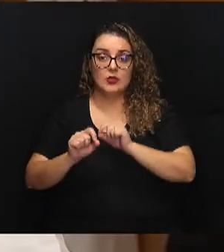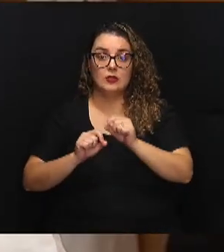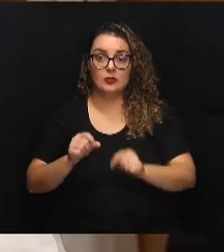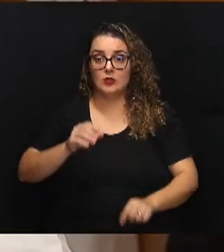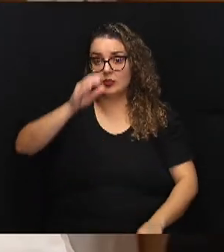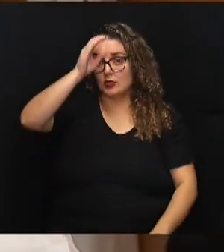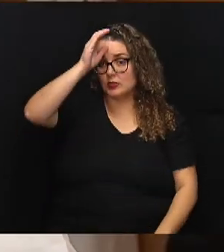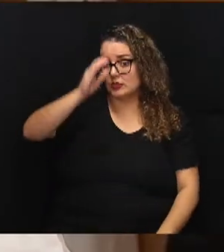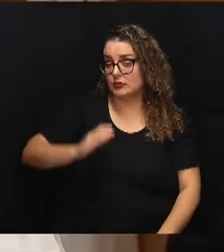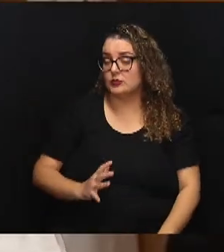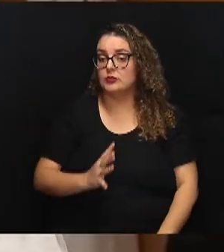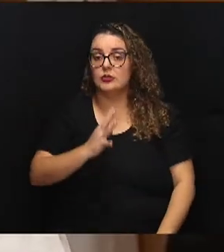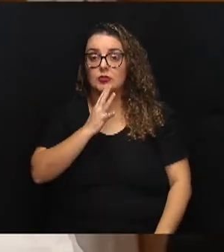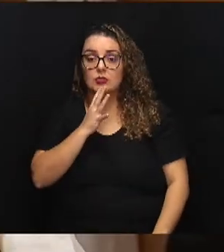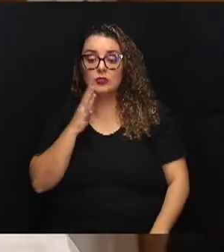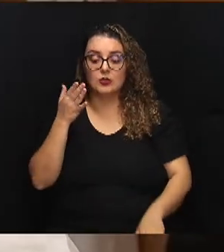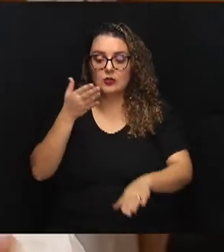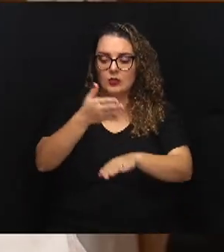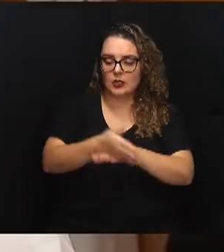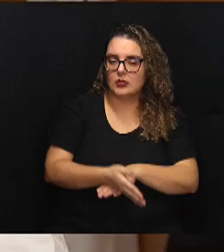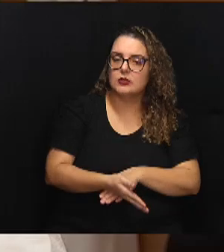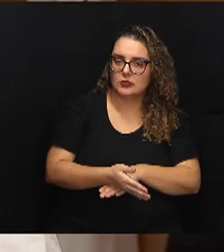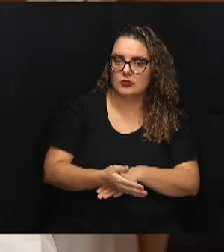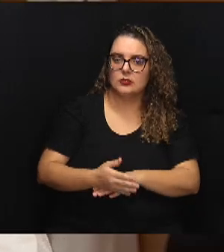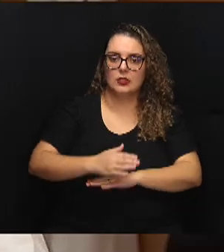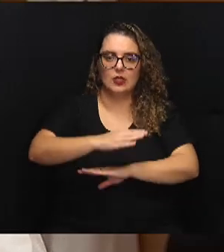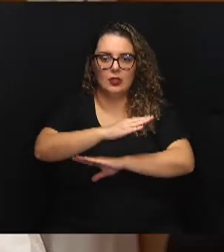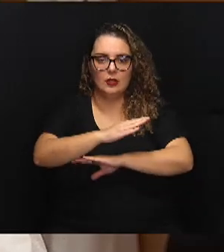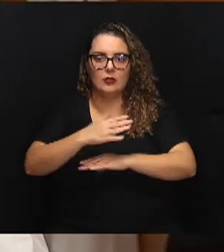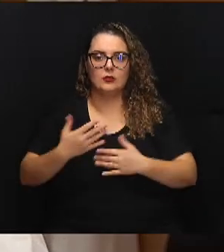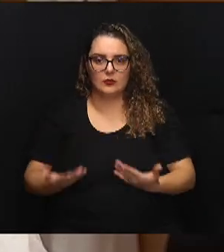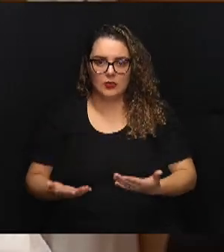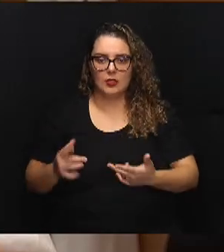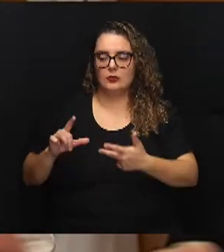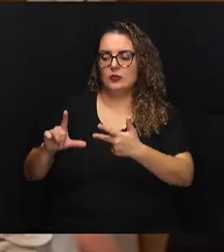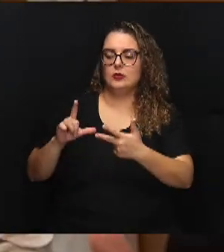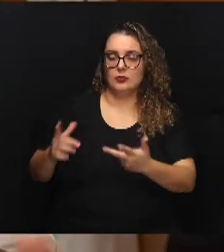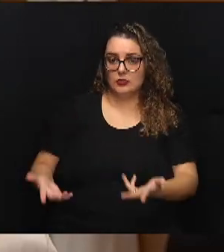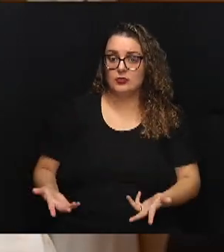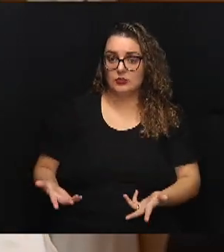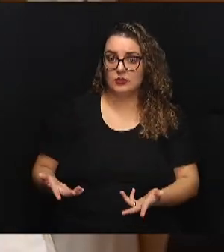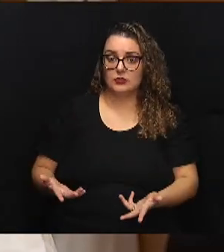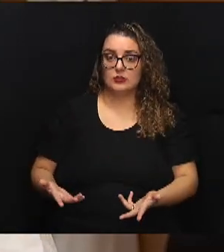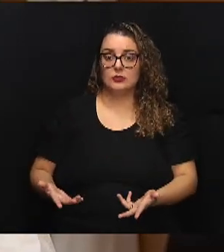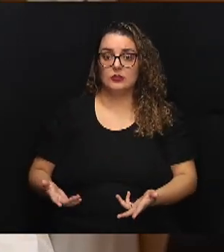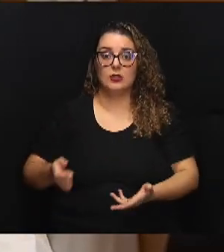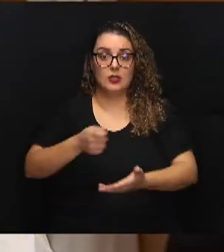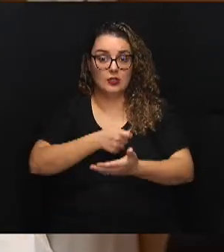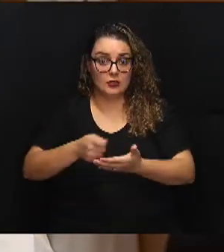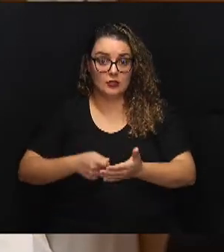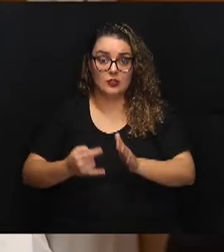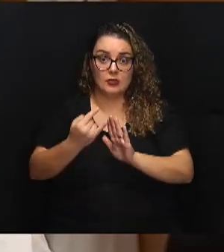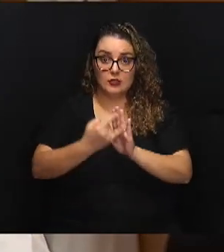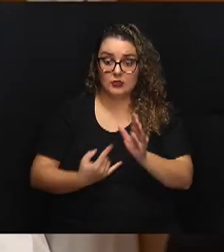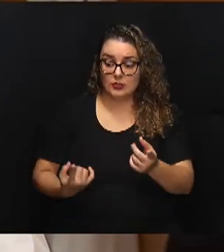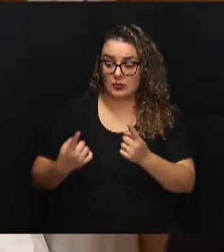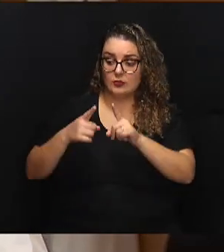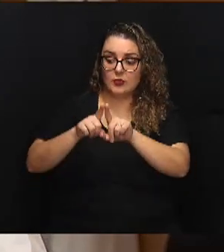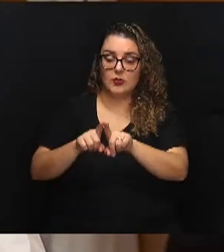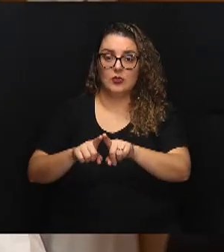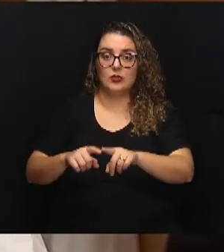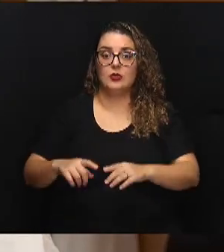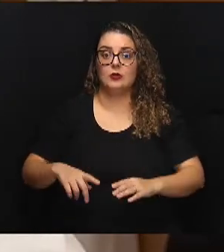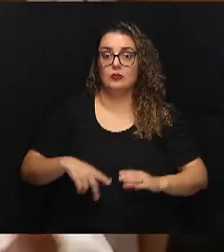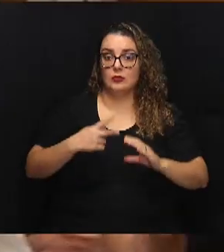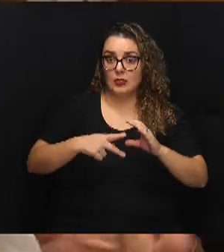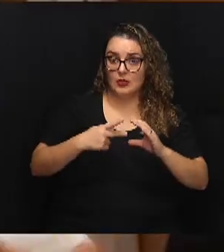cidadão conheça e acesse a Câmara através da Escola do Legislativo. Assinar hoje esse termo de parceria com a Câmara de Poços